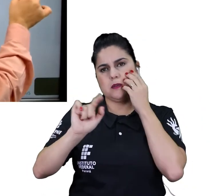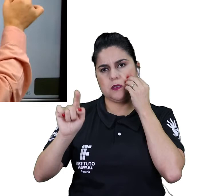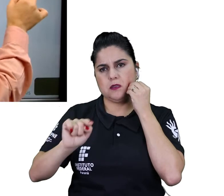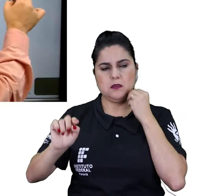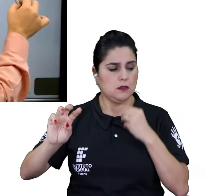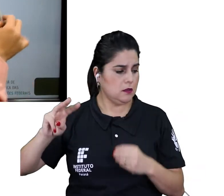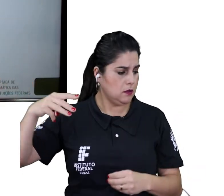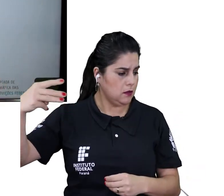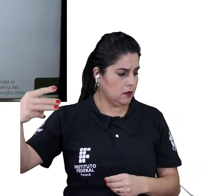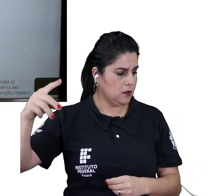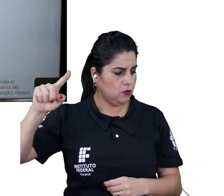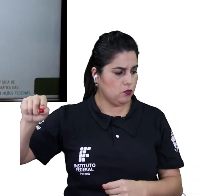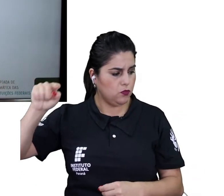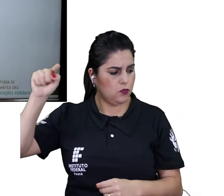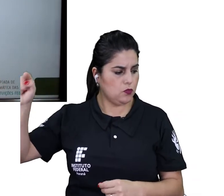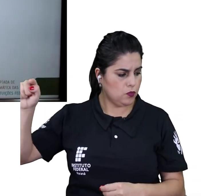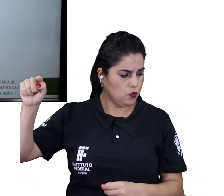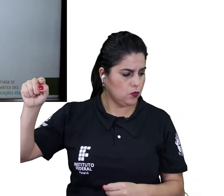sobre 2.